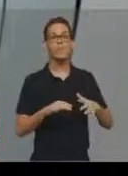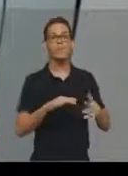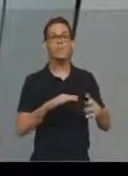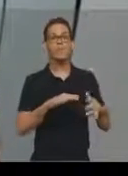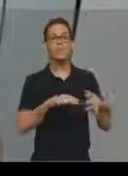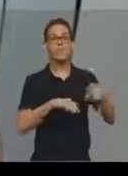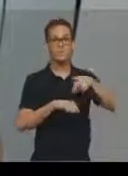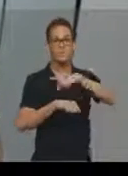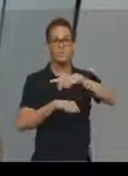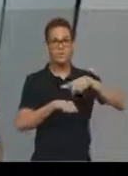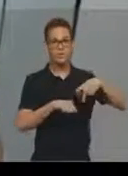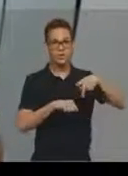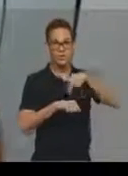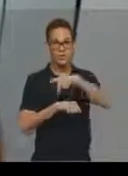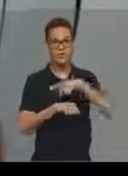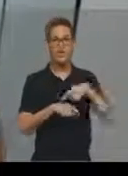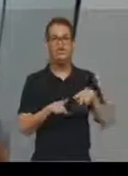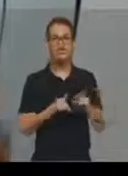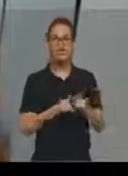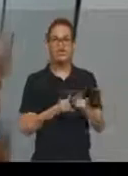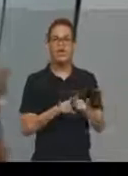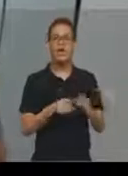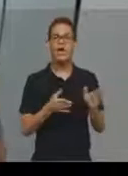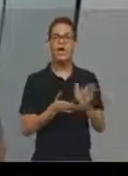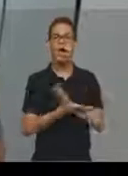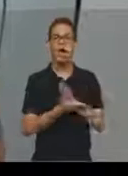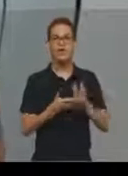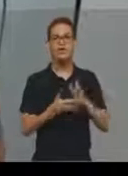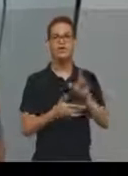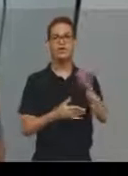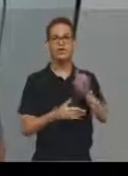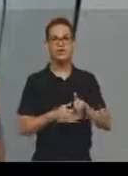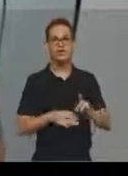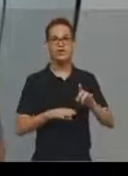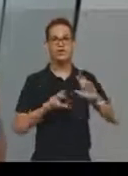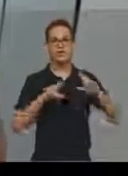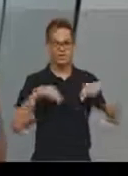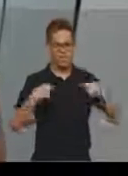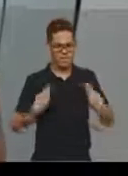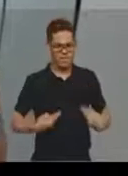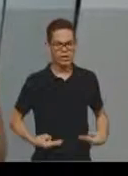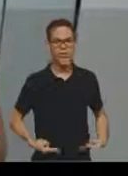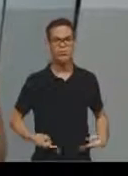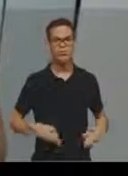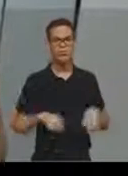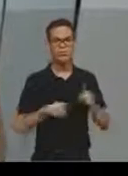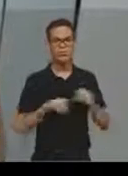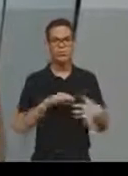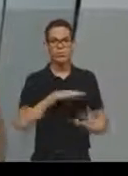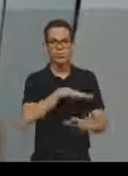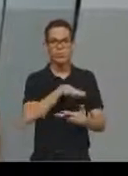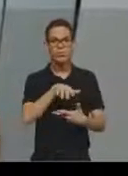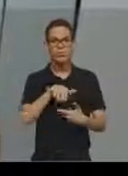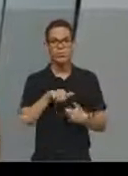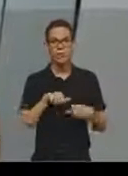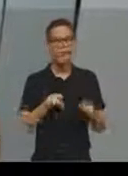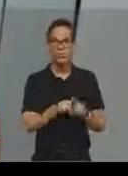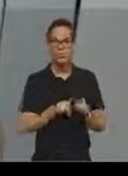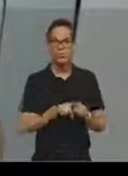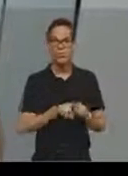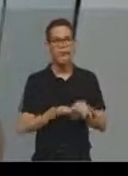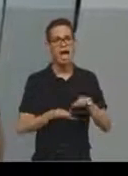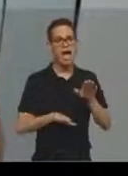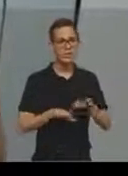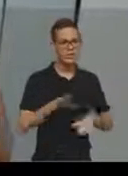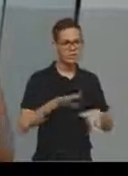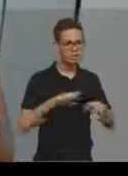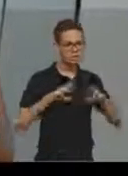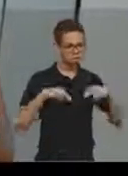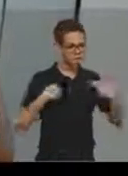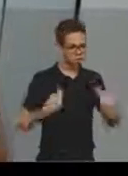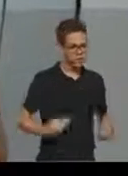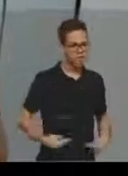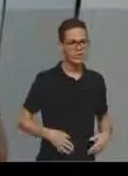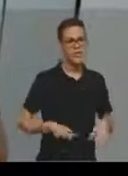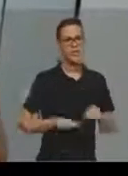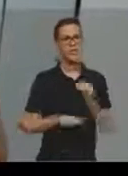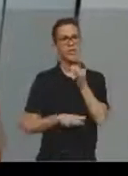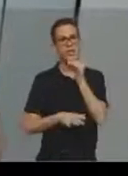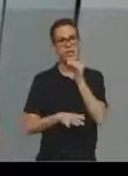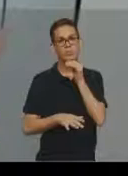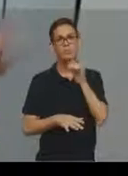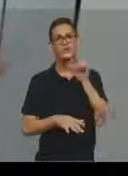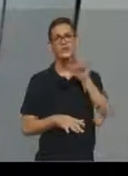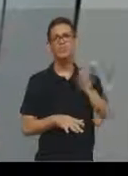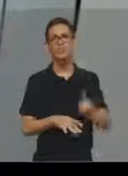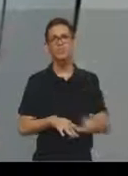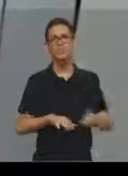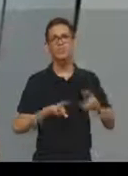né? Muitas vezes eles são englobados pelos direitos humanos, né? E pode acontecer de não. Então, por exemplo, os direitos